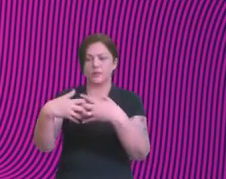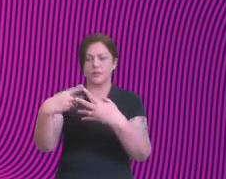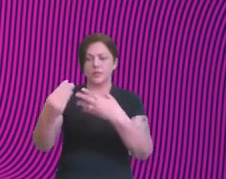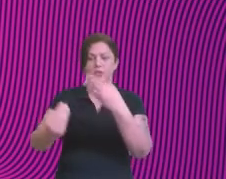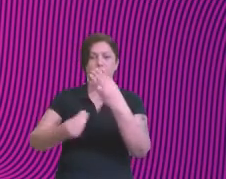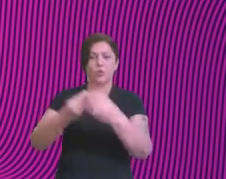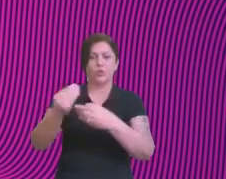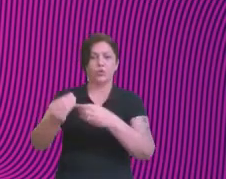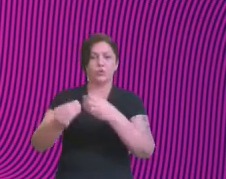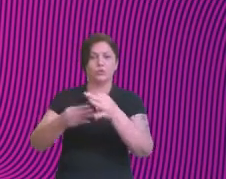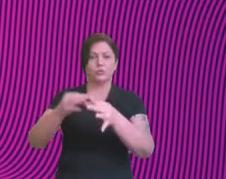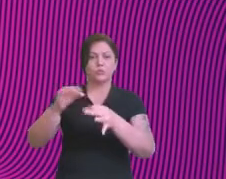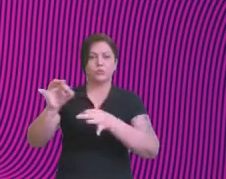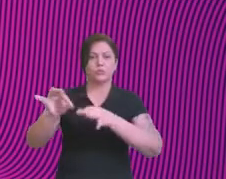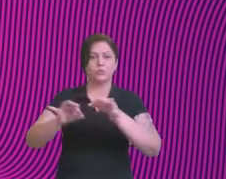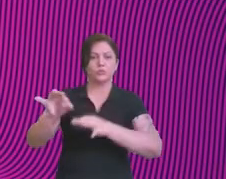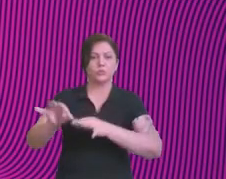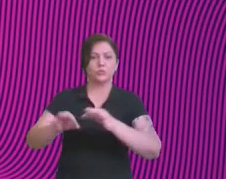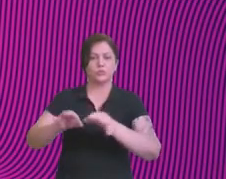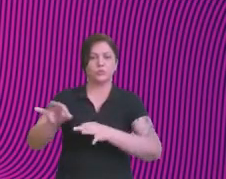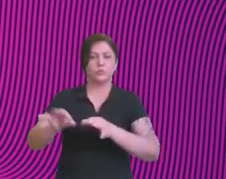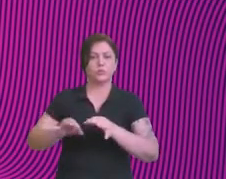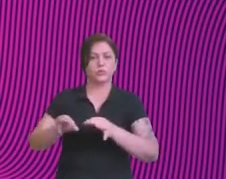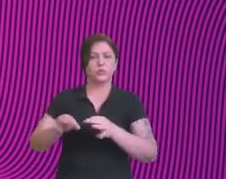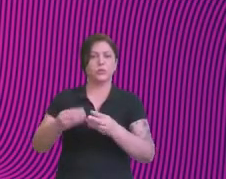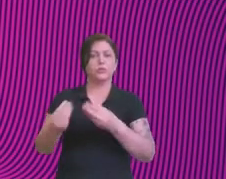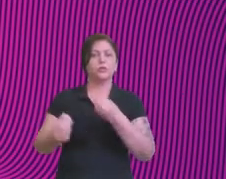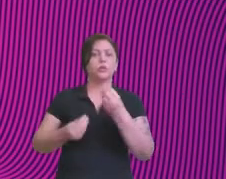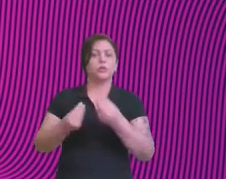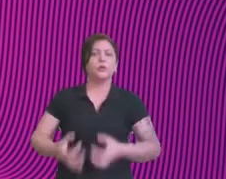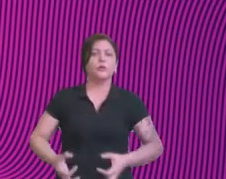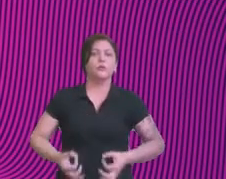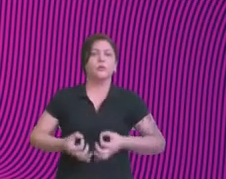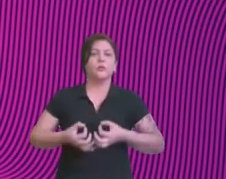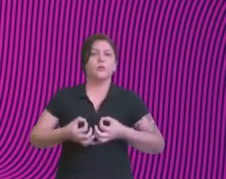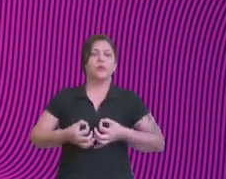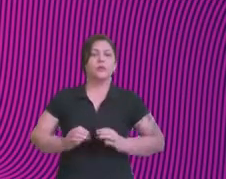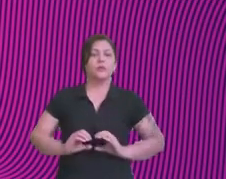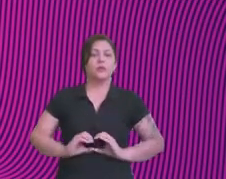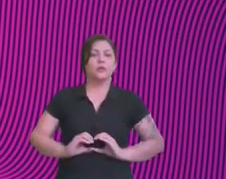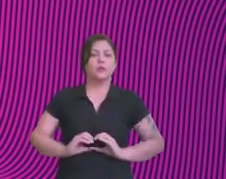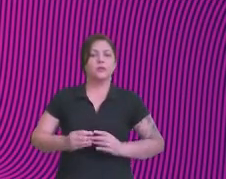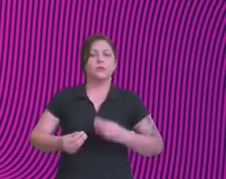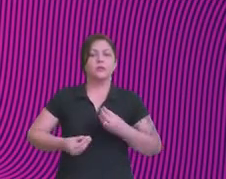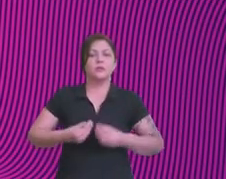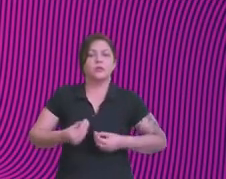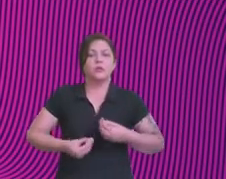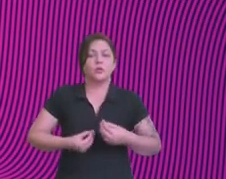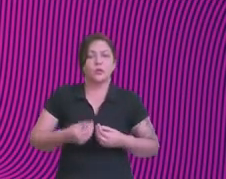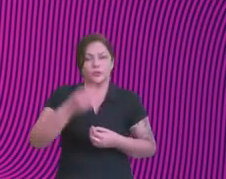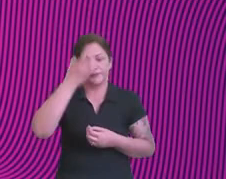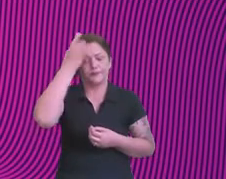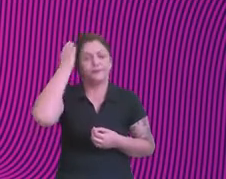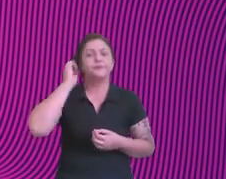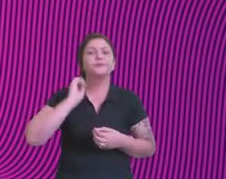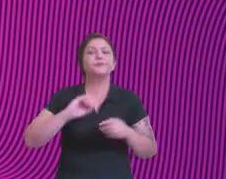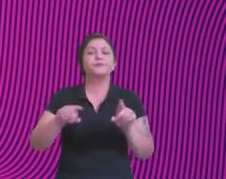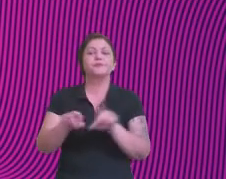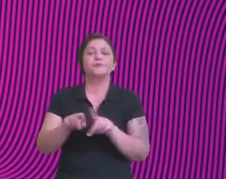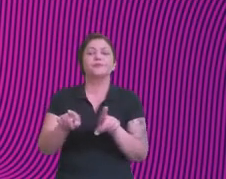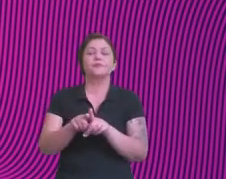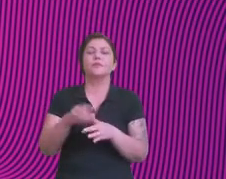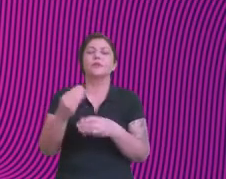doença peritoneal para câncer gástrico, qual é a sua visão, né? E em caso de doença